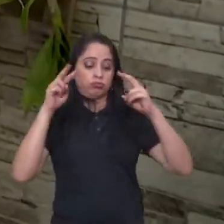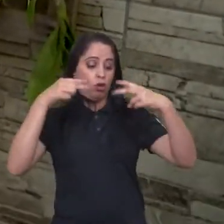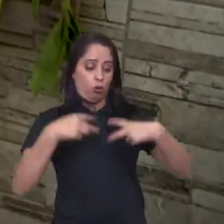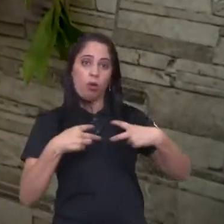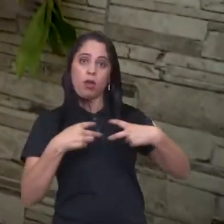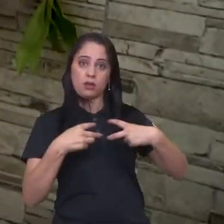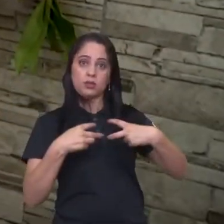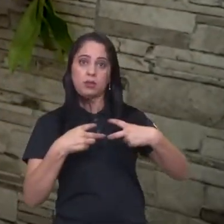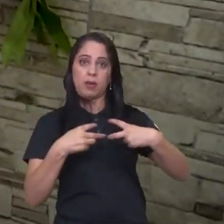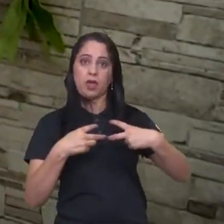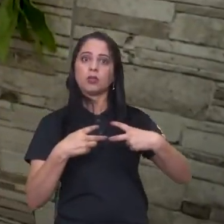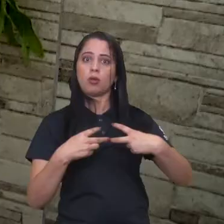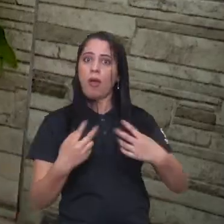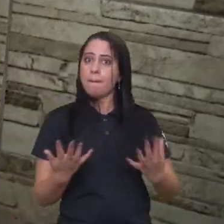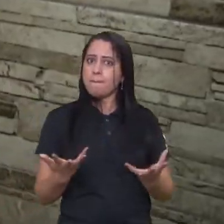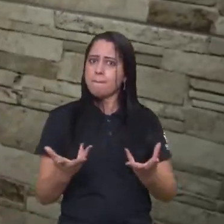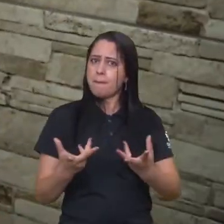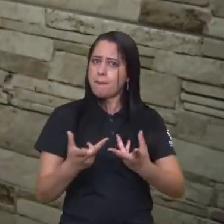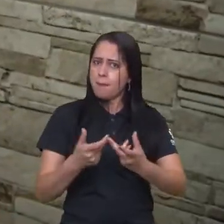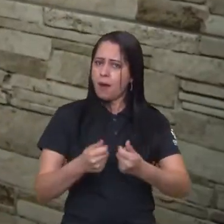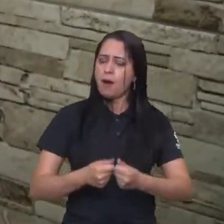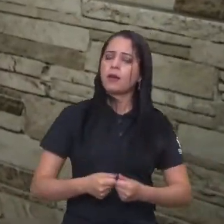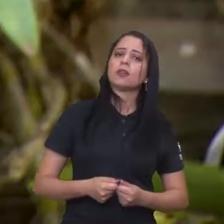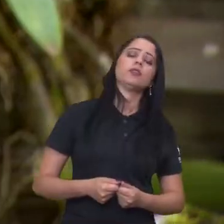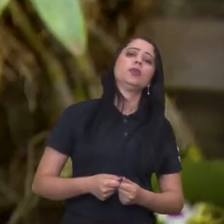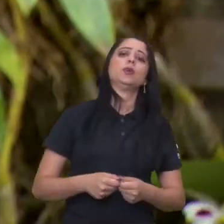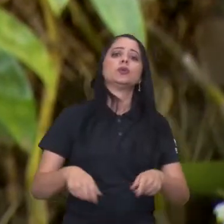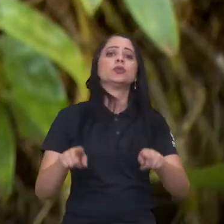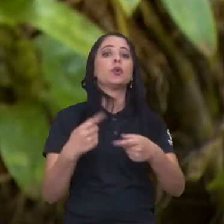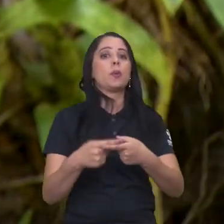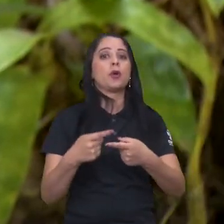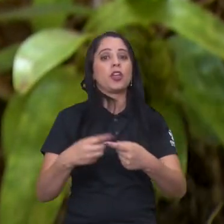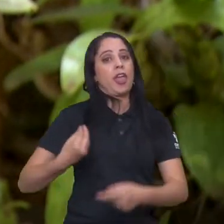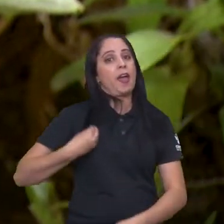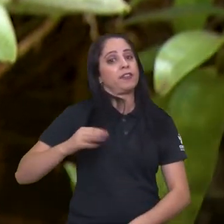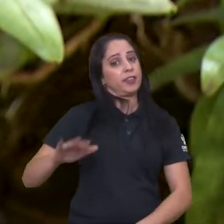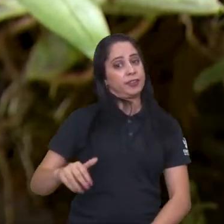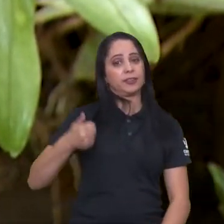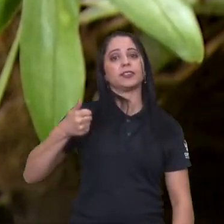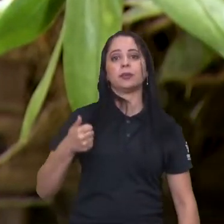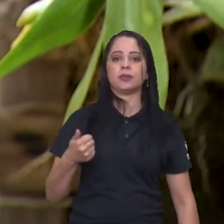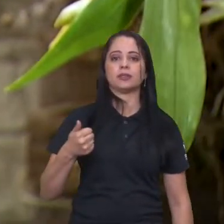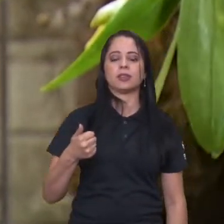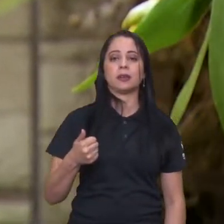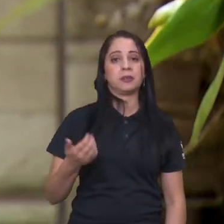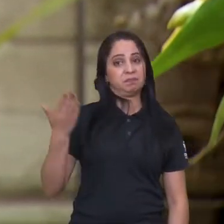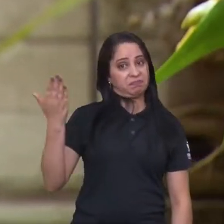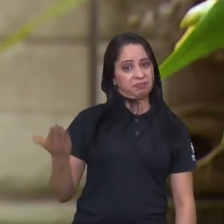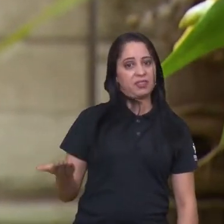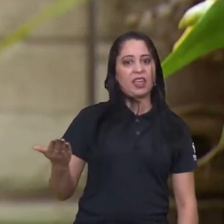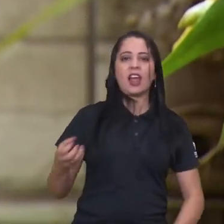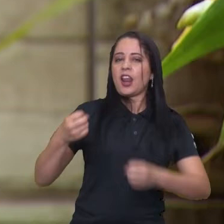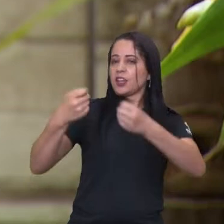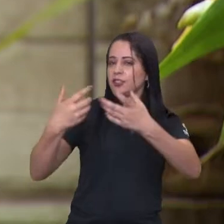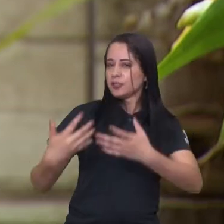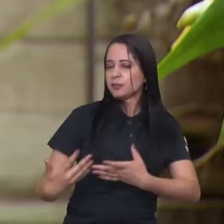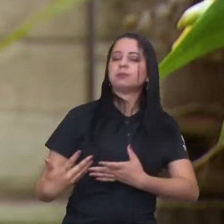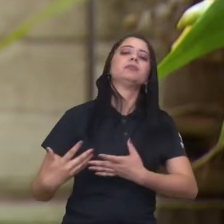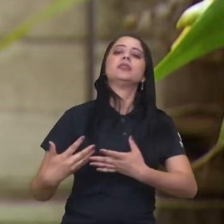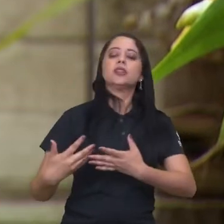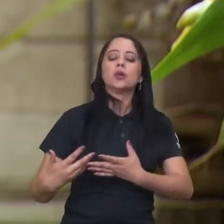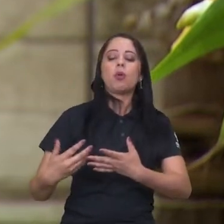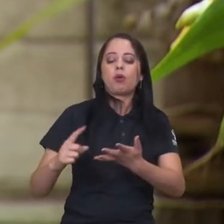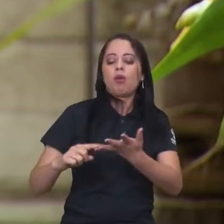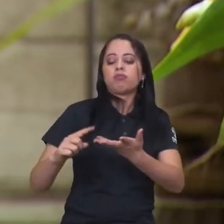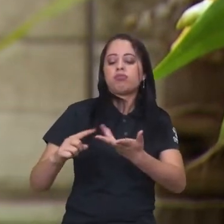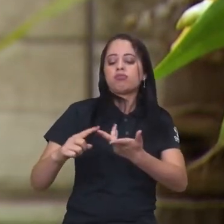que reflete em uma melhor qualidade de vida. Heloísa destacou ainda os ganhos das habilidades relacionadas